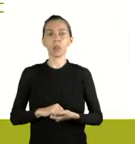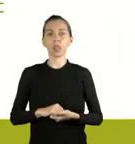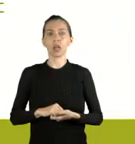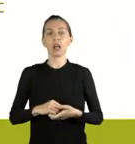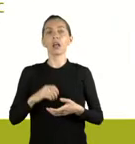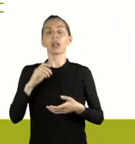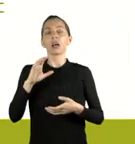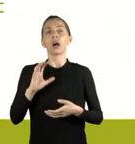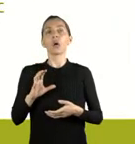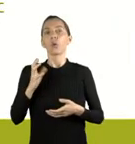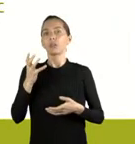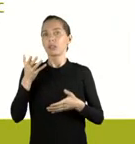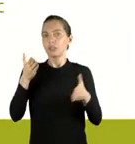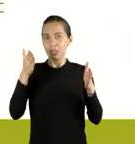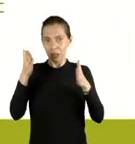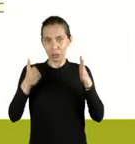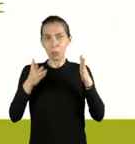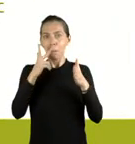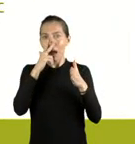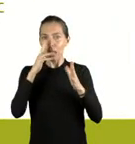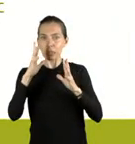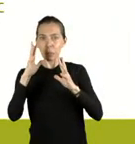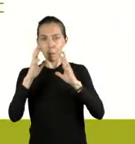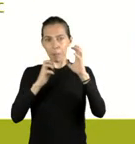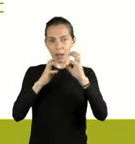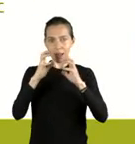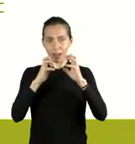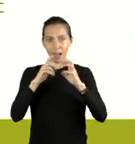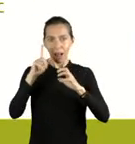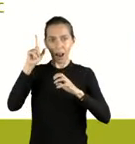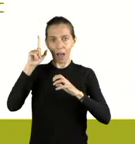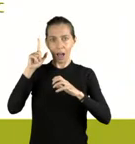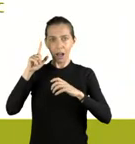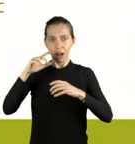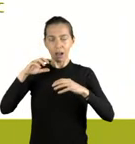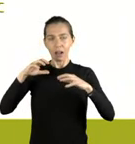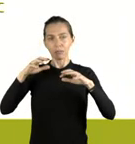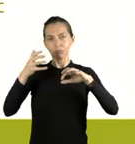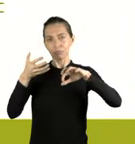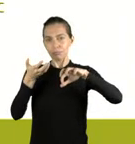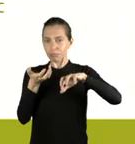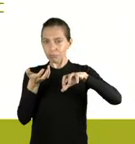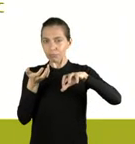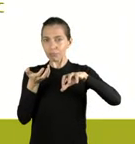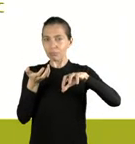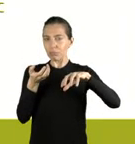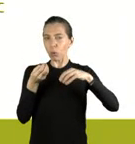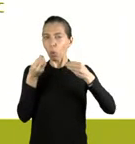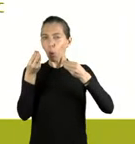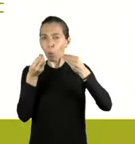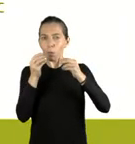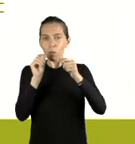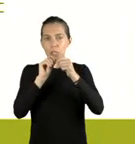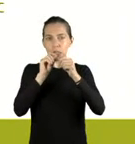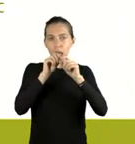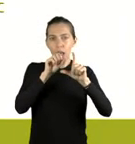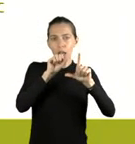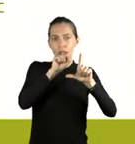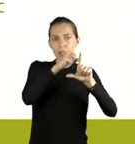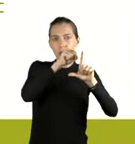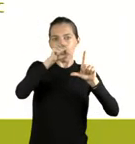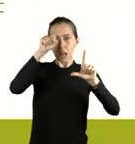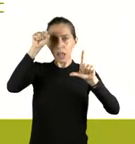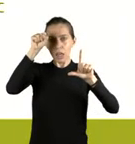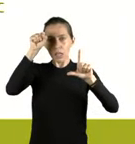está, né, tá acontecendo, nesse sentido, uma briga entre poderes para ver se mantém a Selic alta ou não. As coisas podem melhorar